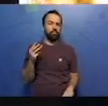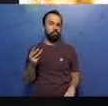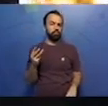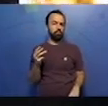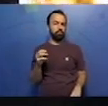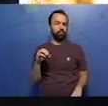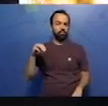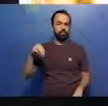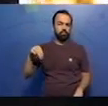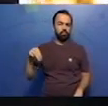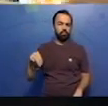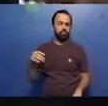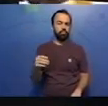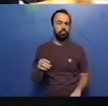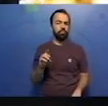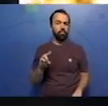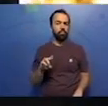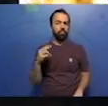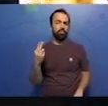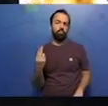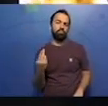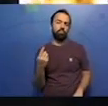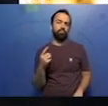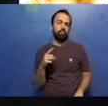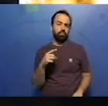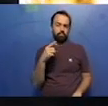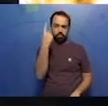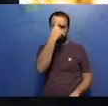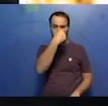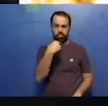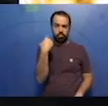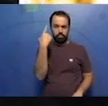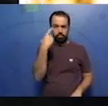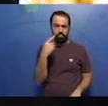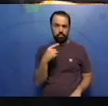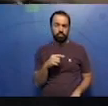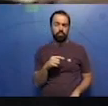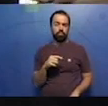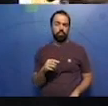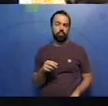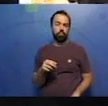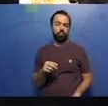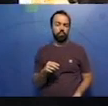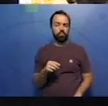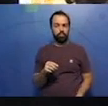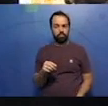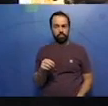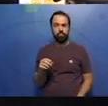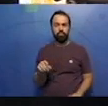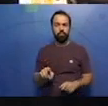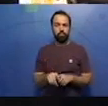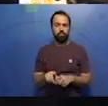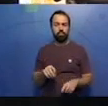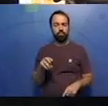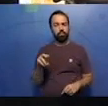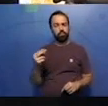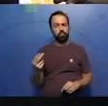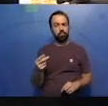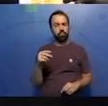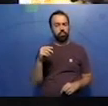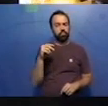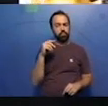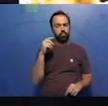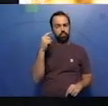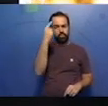para escorrer toda a areia. Outras levam 1 hora ou 60 minutos. E tem outras maiores que demoram